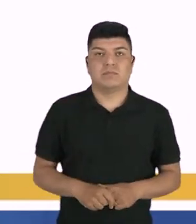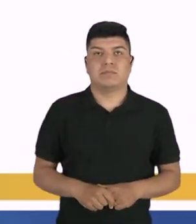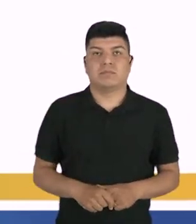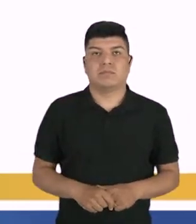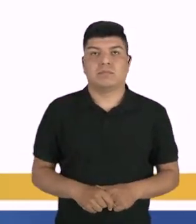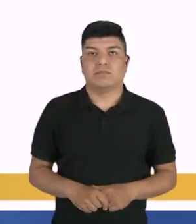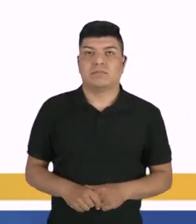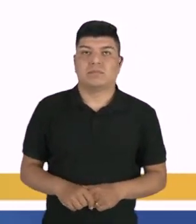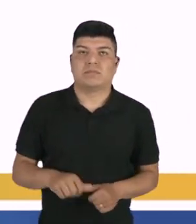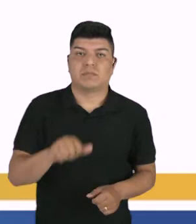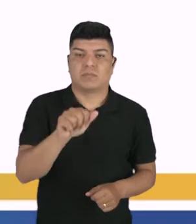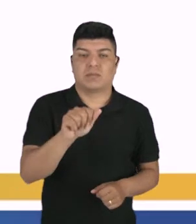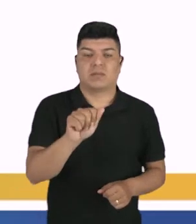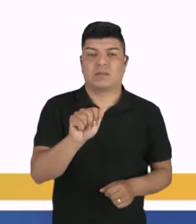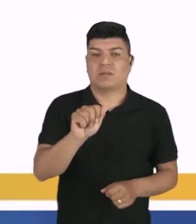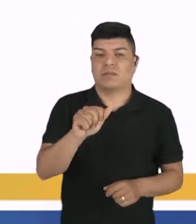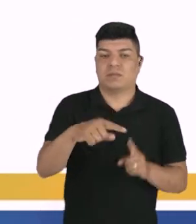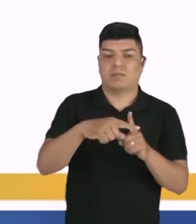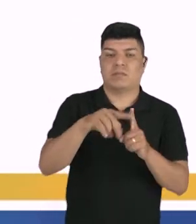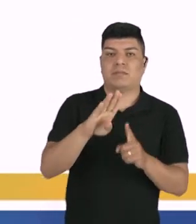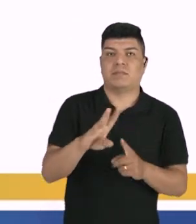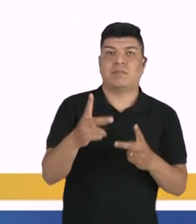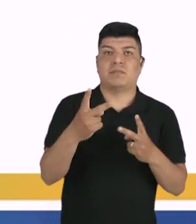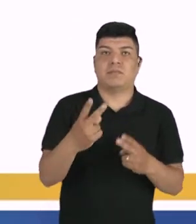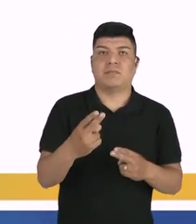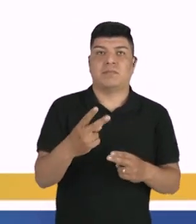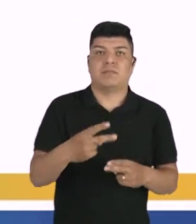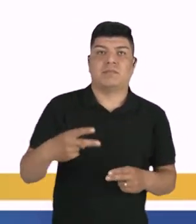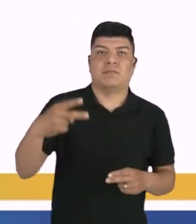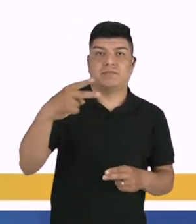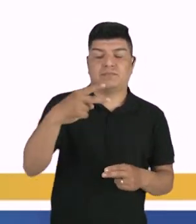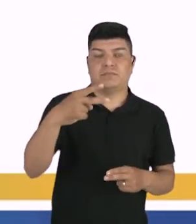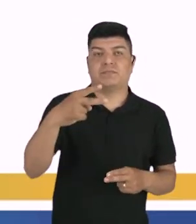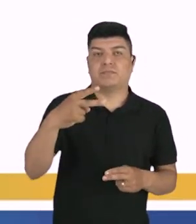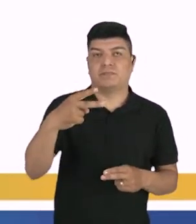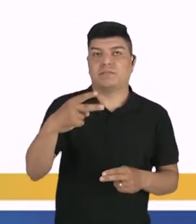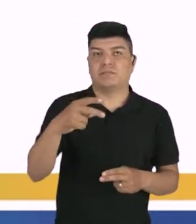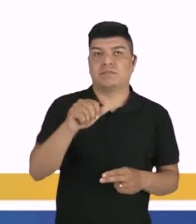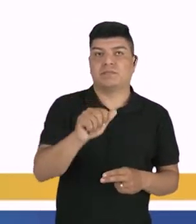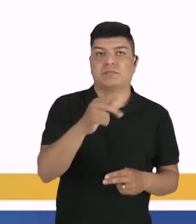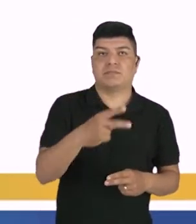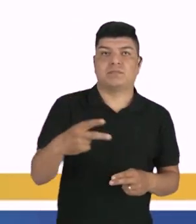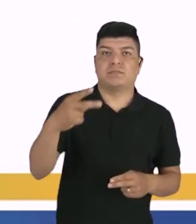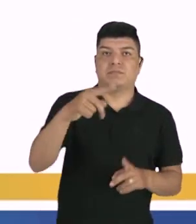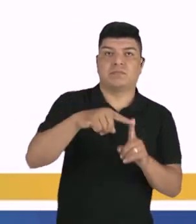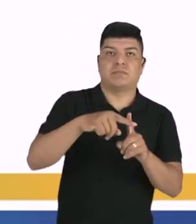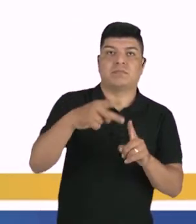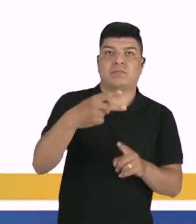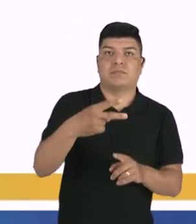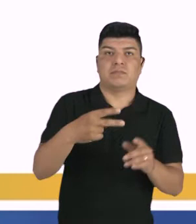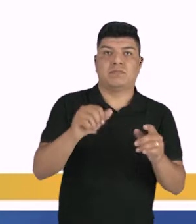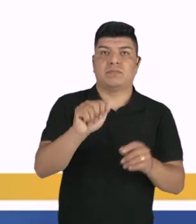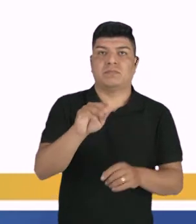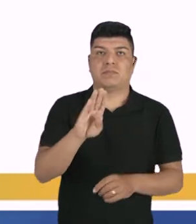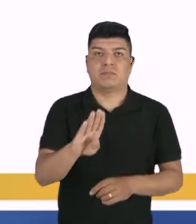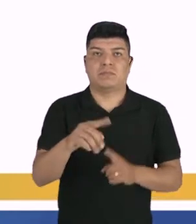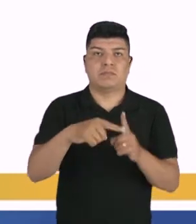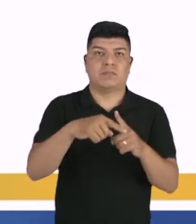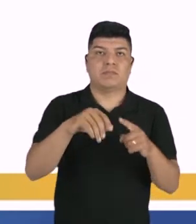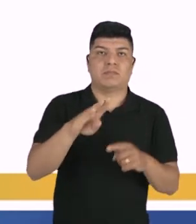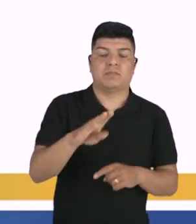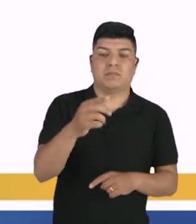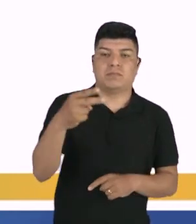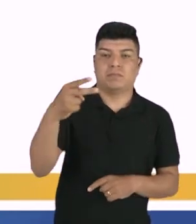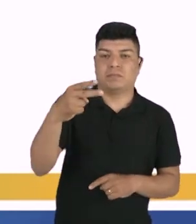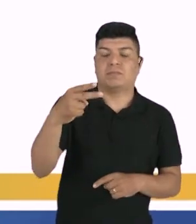Então, A mais B ao quadrado, o quadrado da soma de A mais B, é A ao quadrado mais duas vezes A vezes B mais B